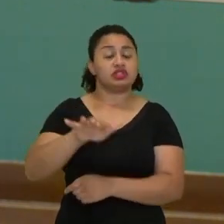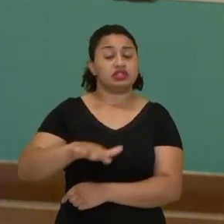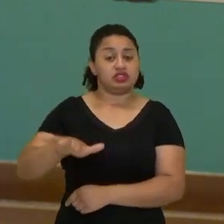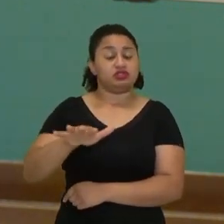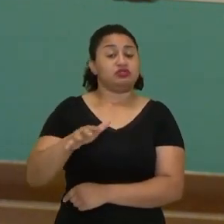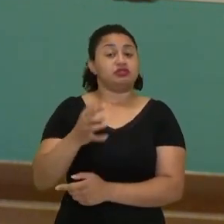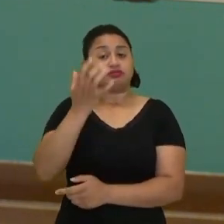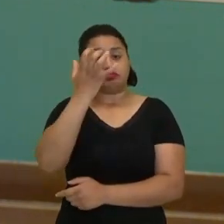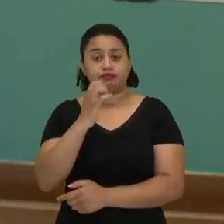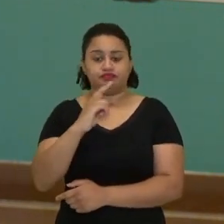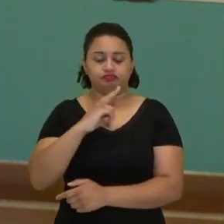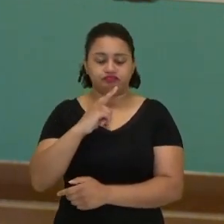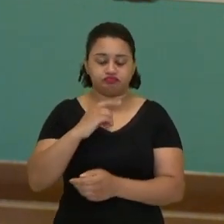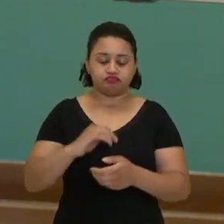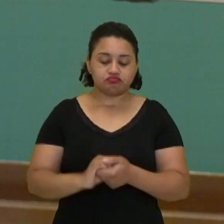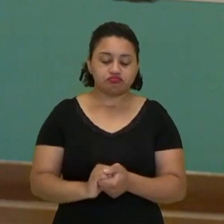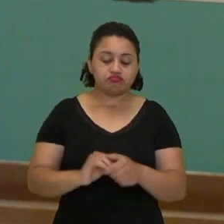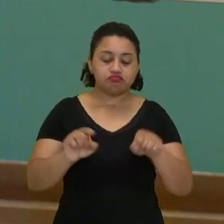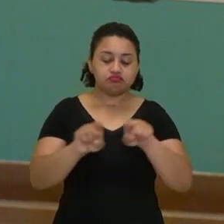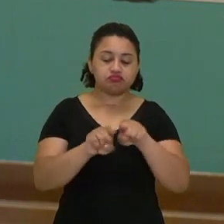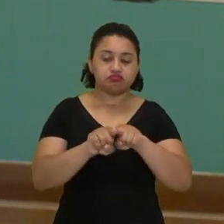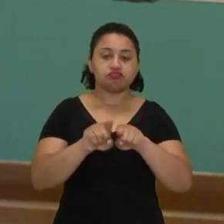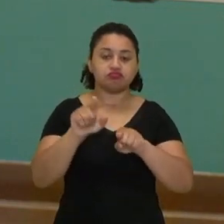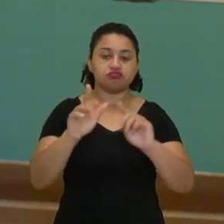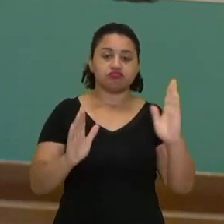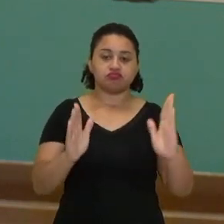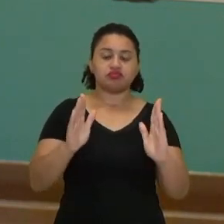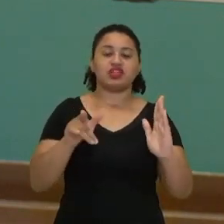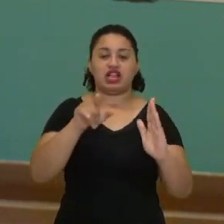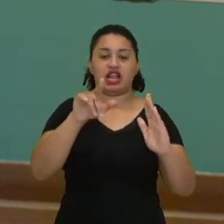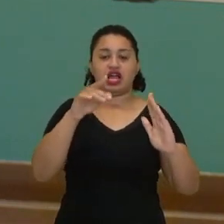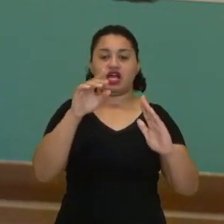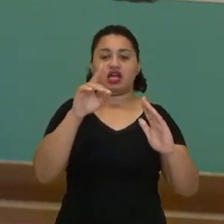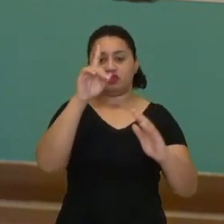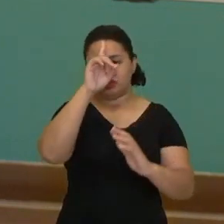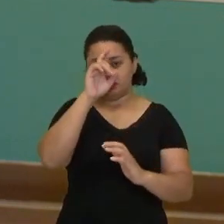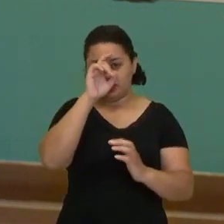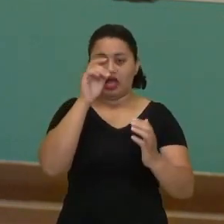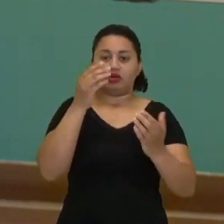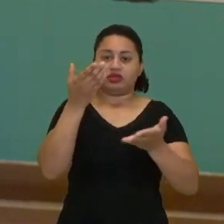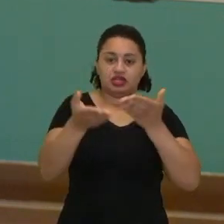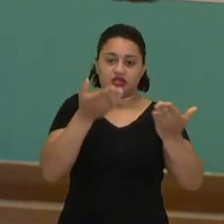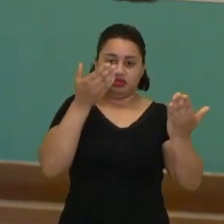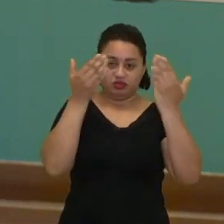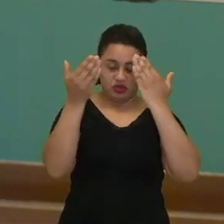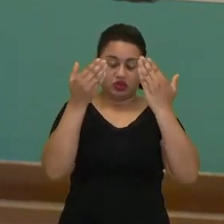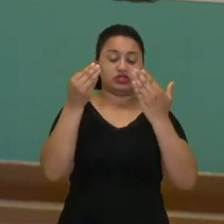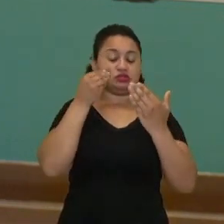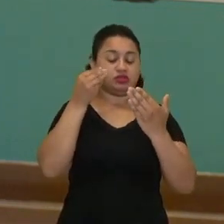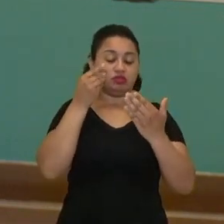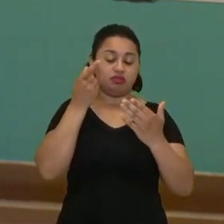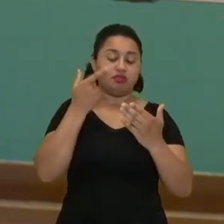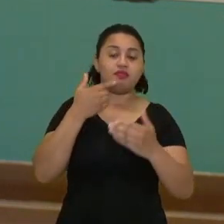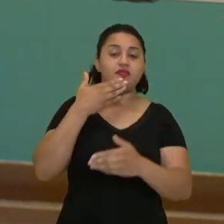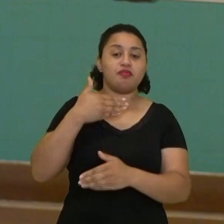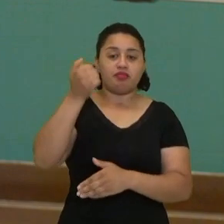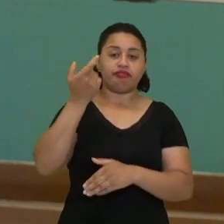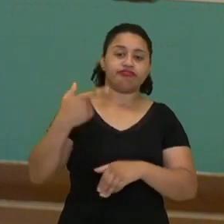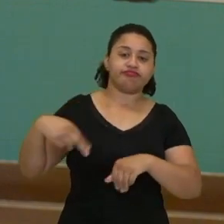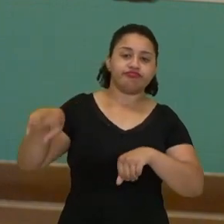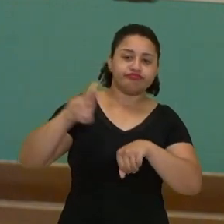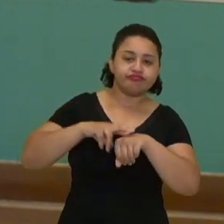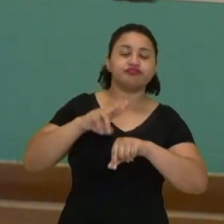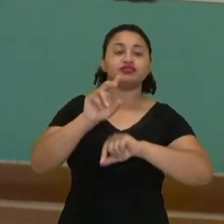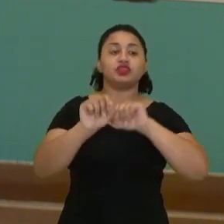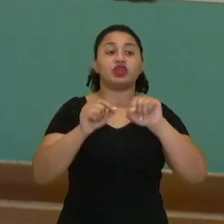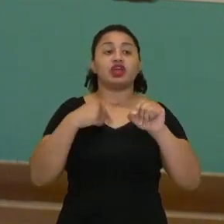sinistra. E é nesse momento também, dentro do hospital psiquiátrico, de tentar se reerguer, de tentar se reencontrar,